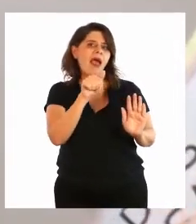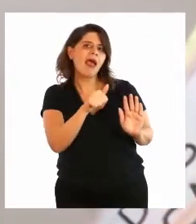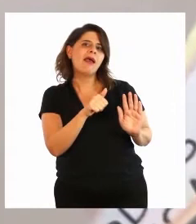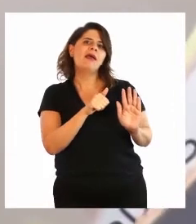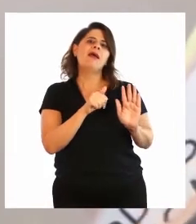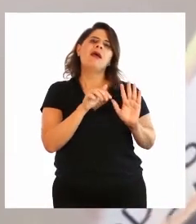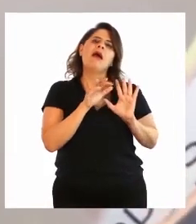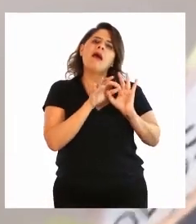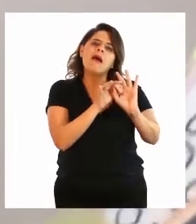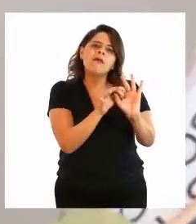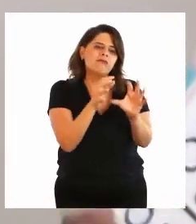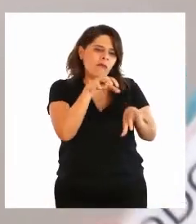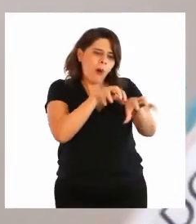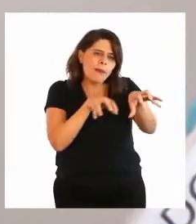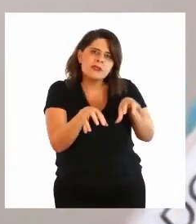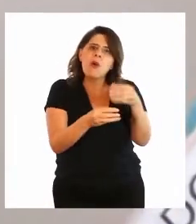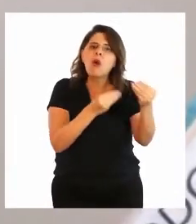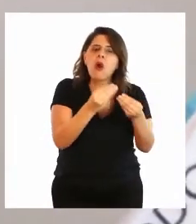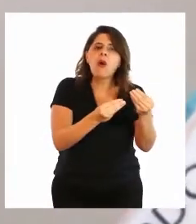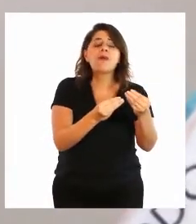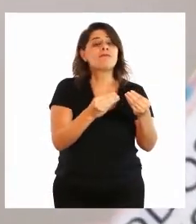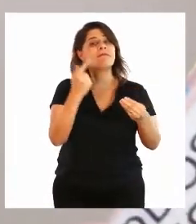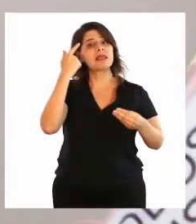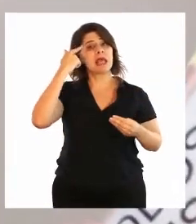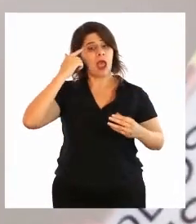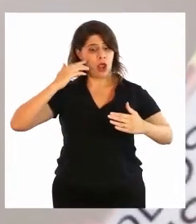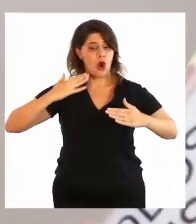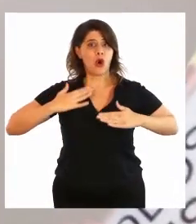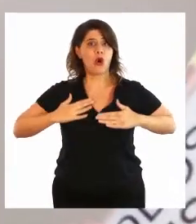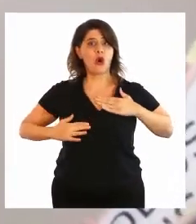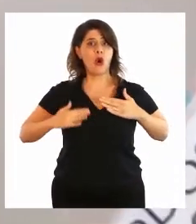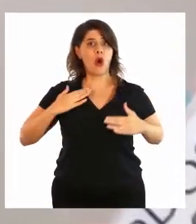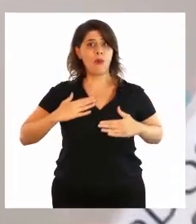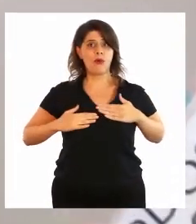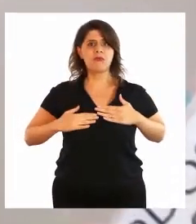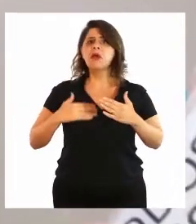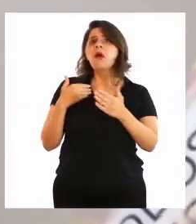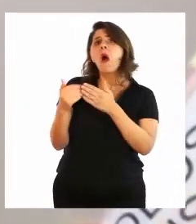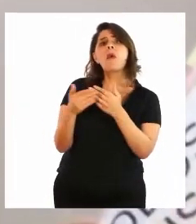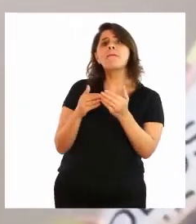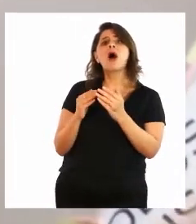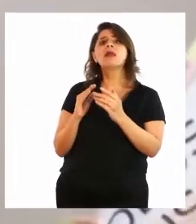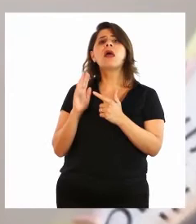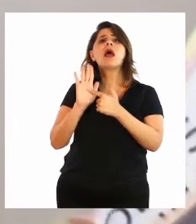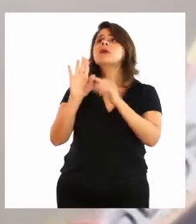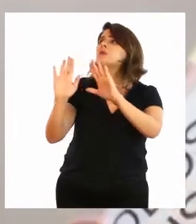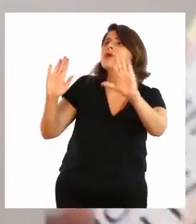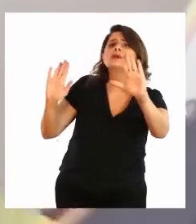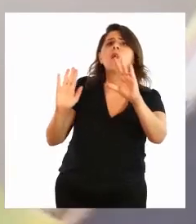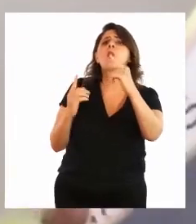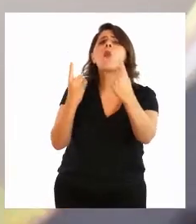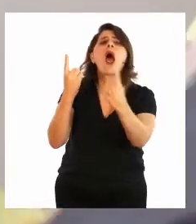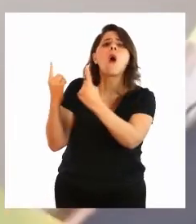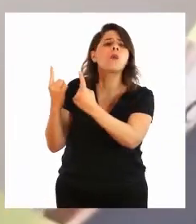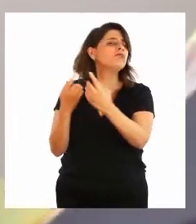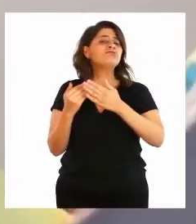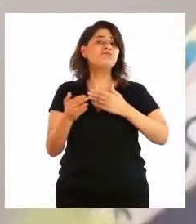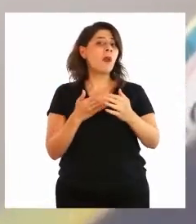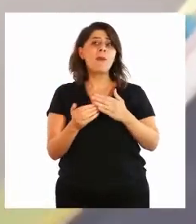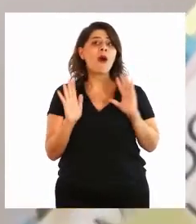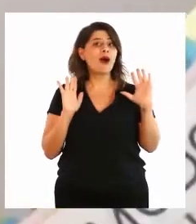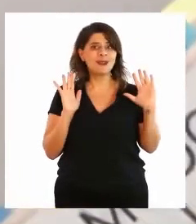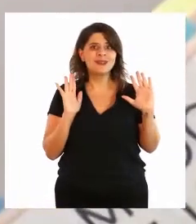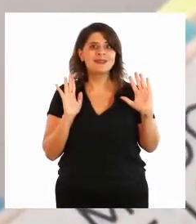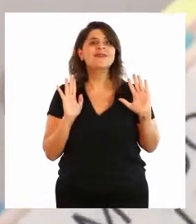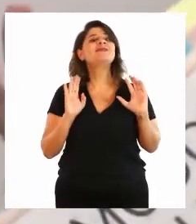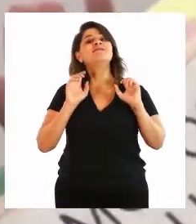gente trabalha com a parte corporal, que independe das obras que estarão na exposição e independe, inclusive,